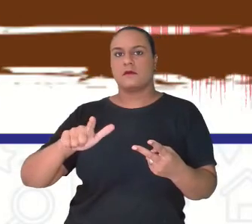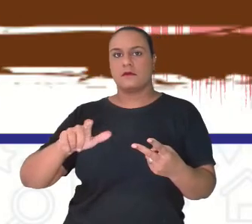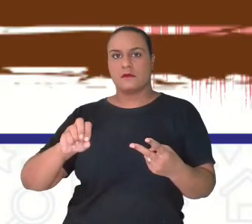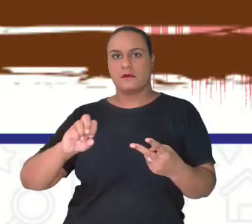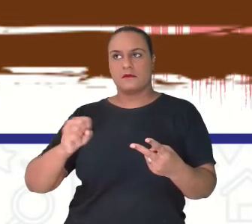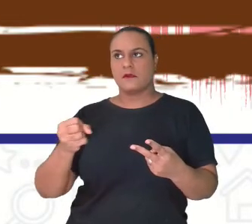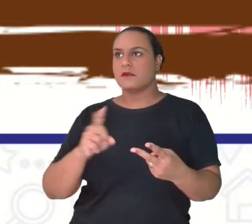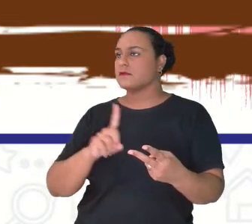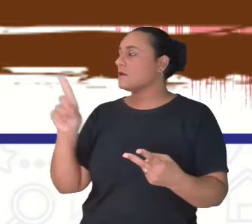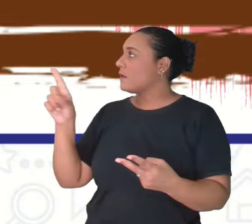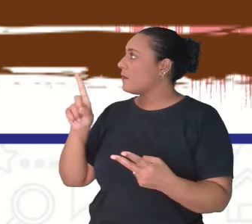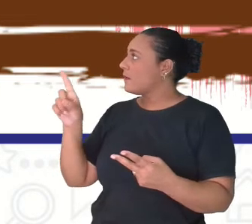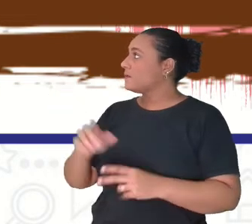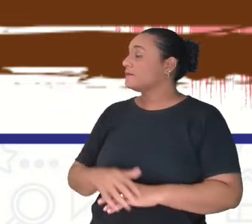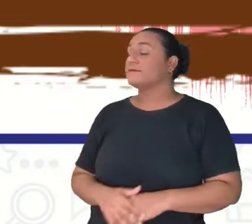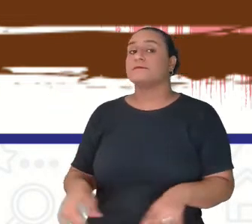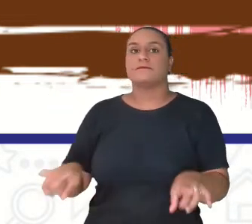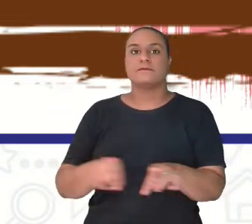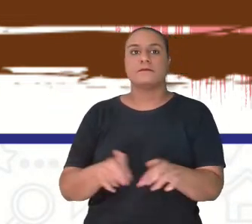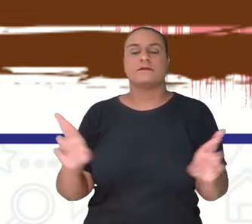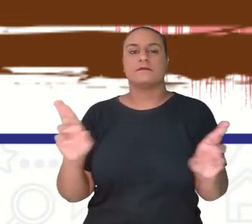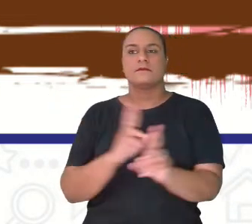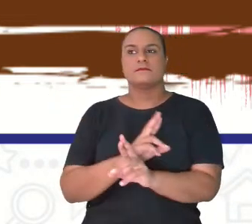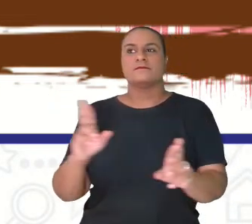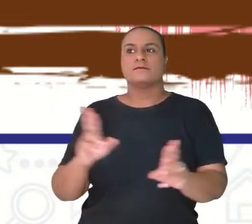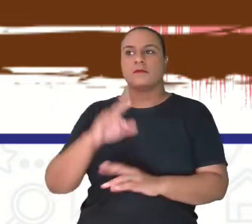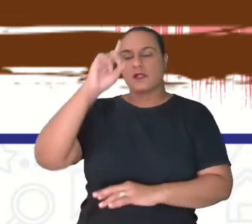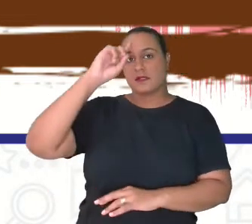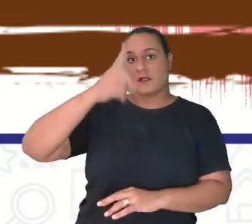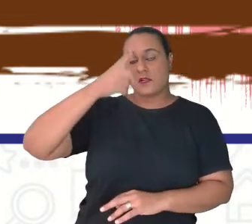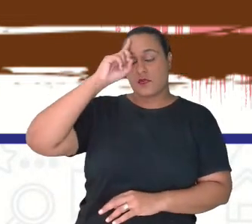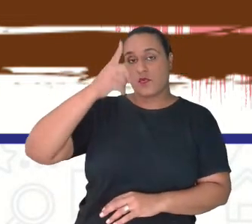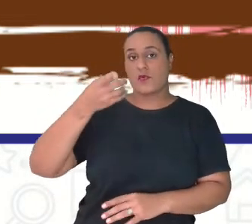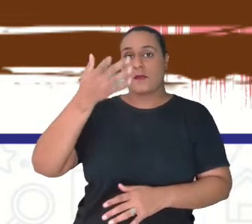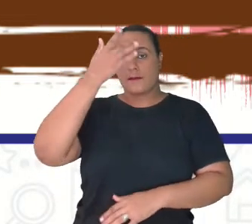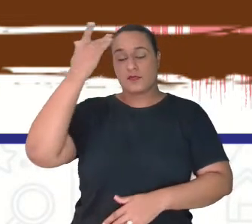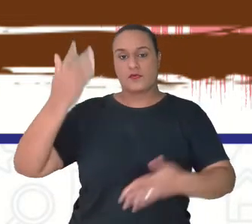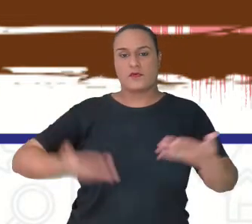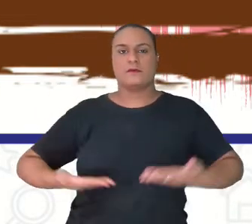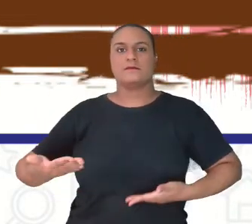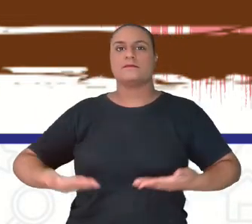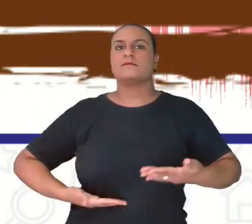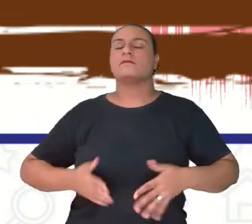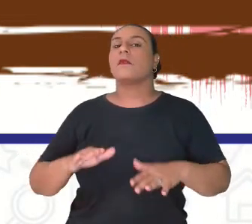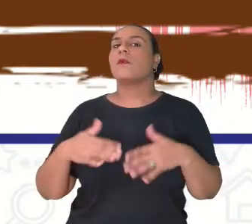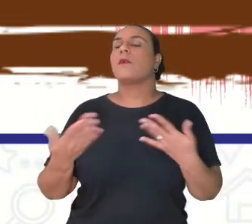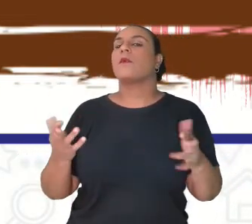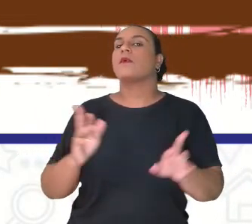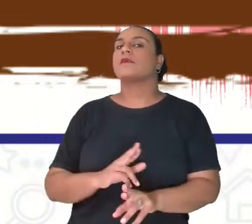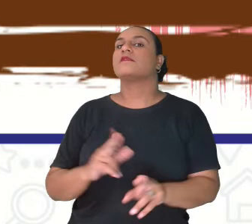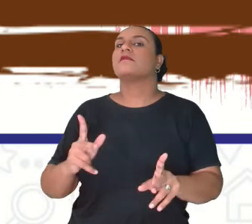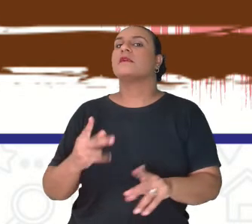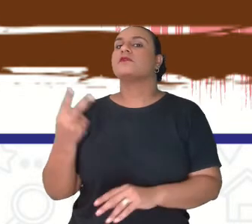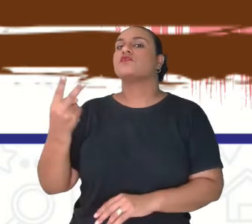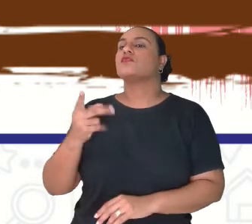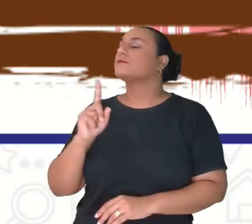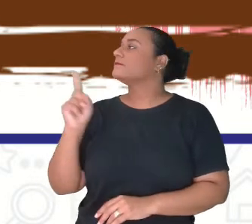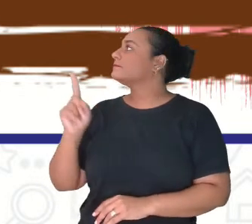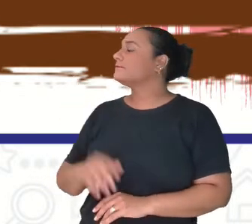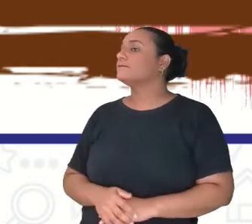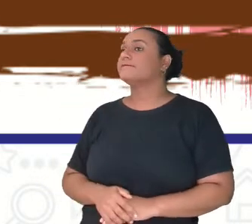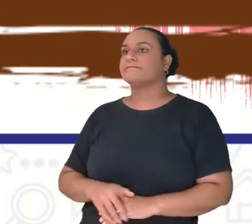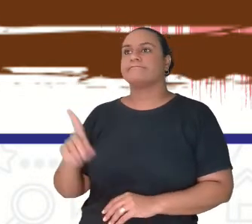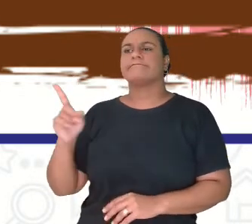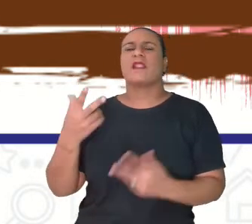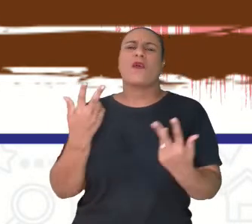suzerania e vassalagem, e na relação de senhor e servos. Qual era a diferença disso? Isso aqui é mais ou